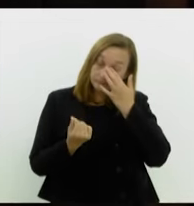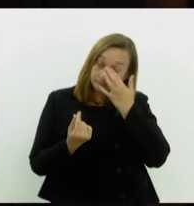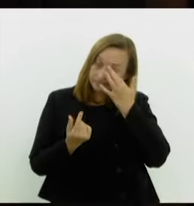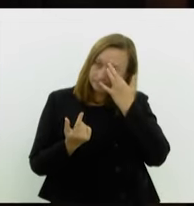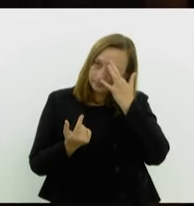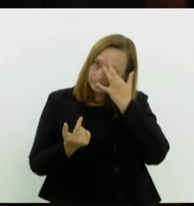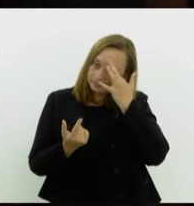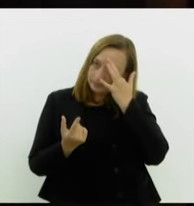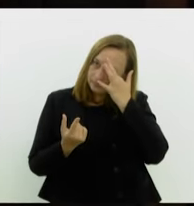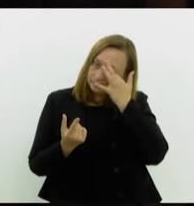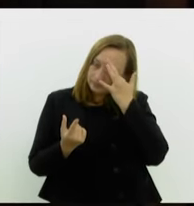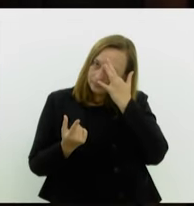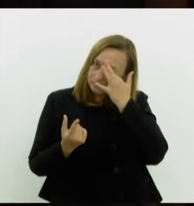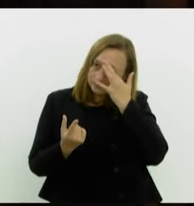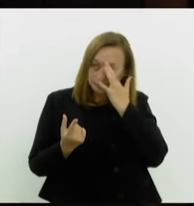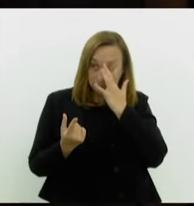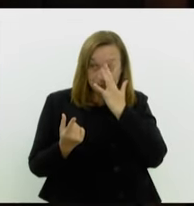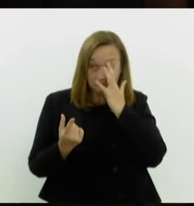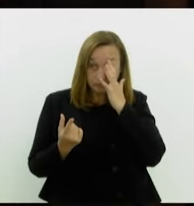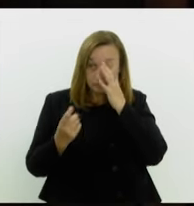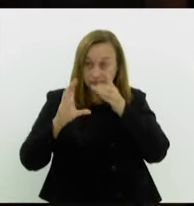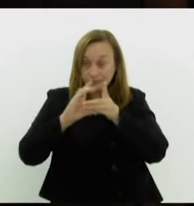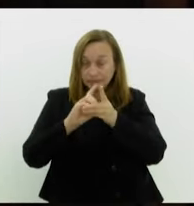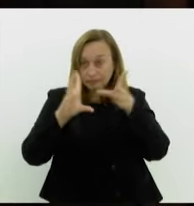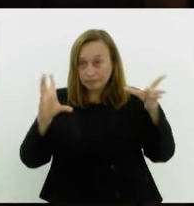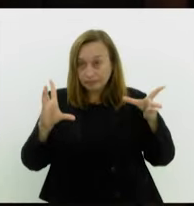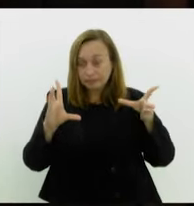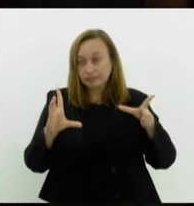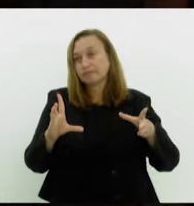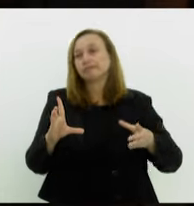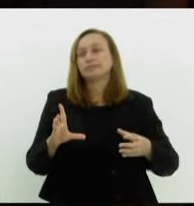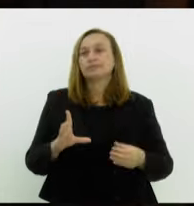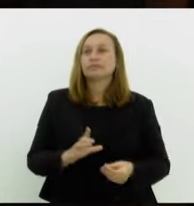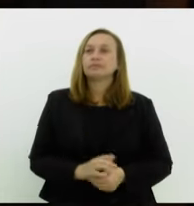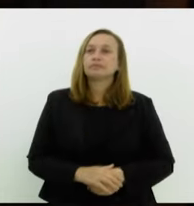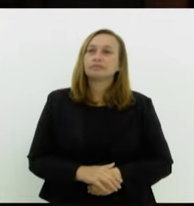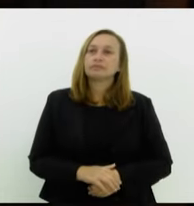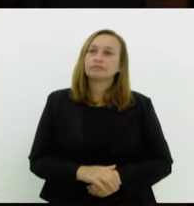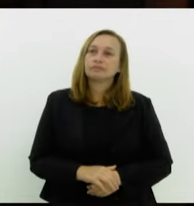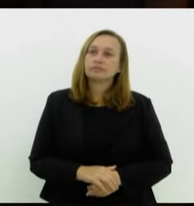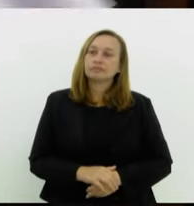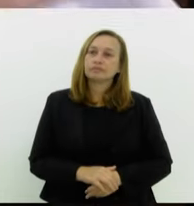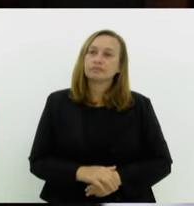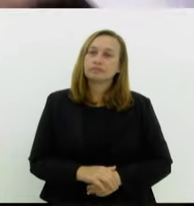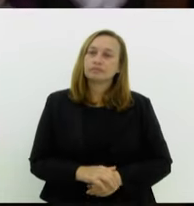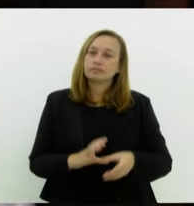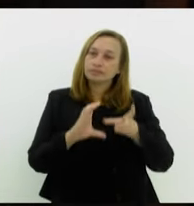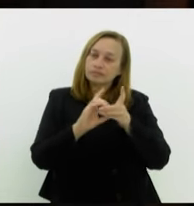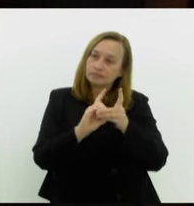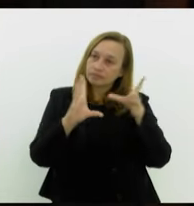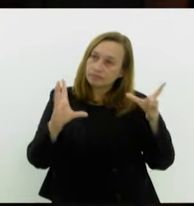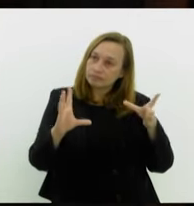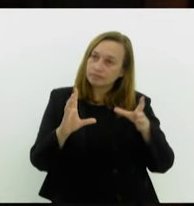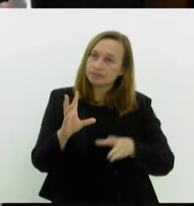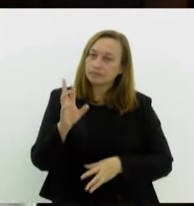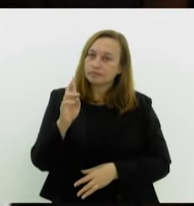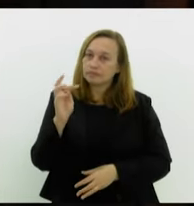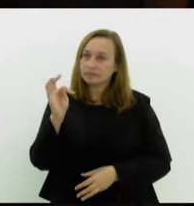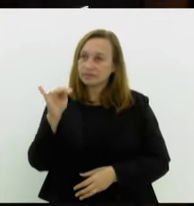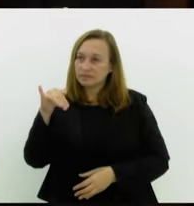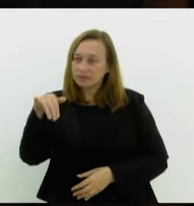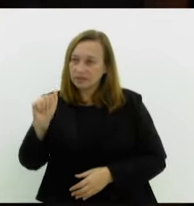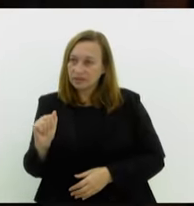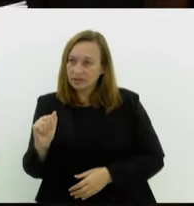nas democracias isso gera resiliência democrática e esse será o tema do